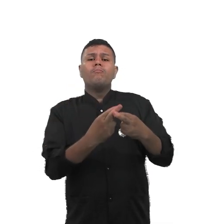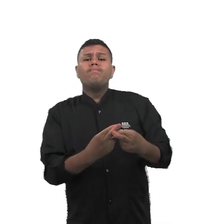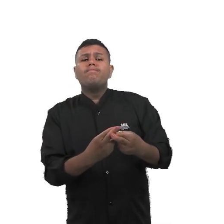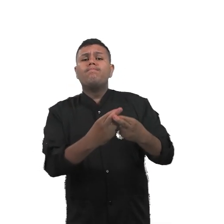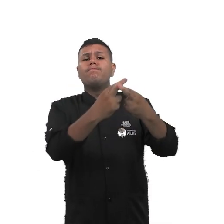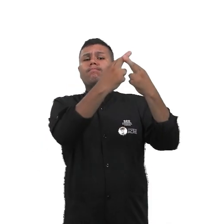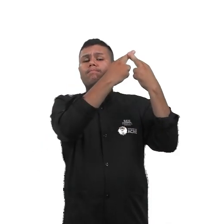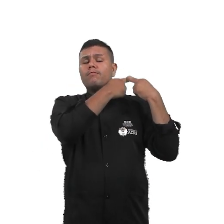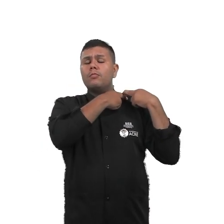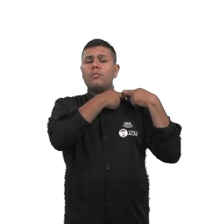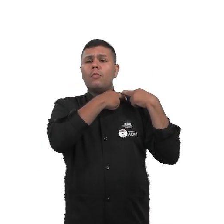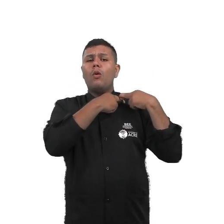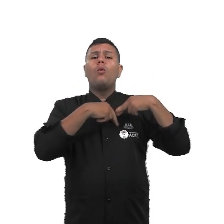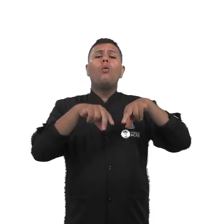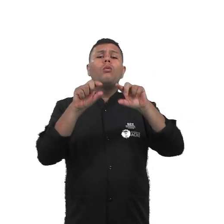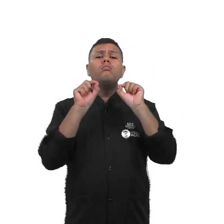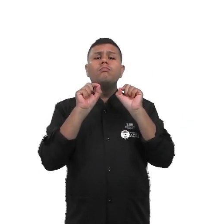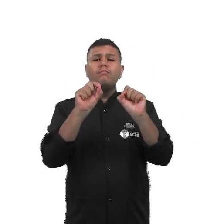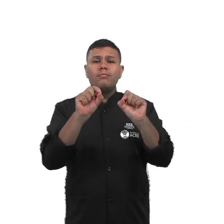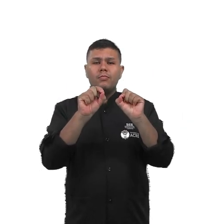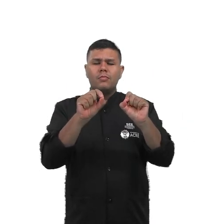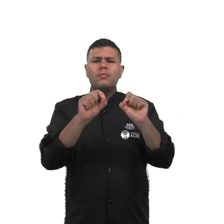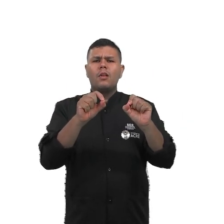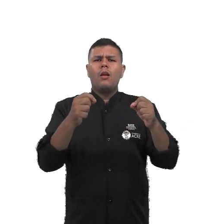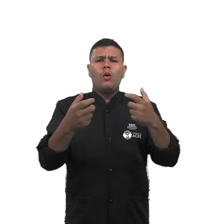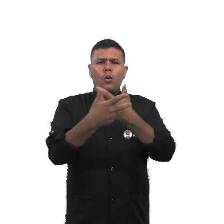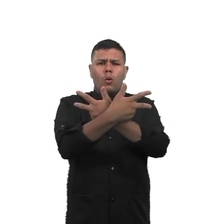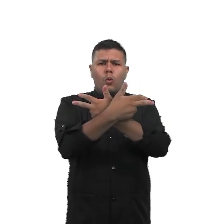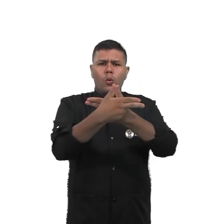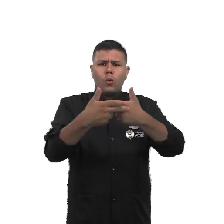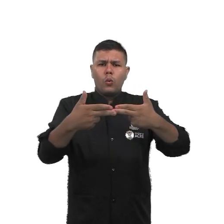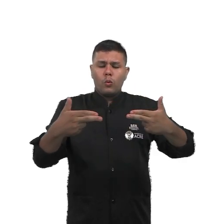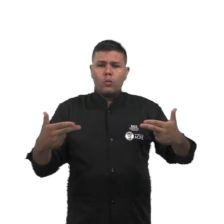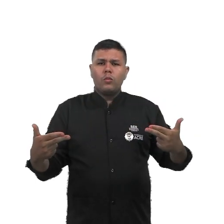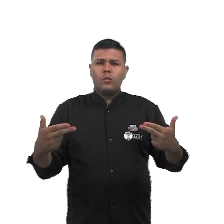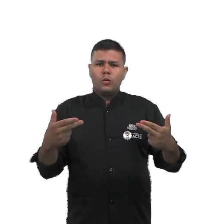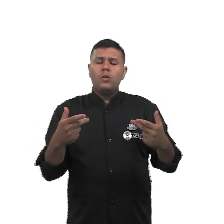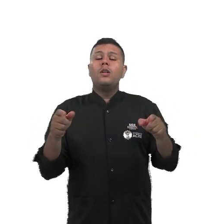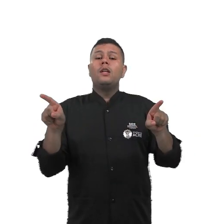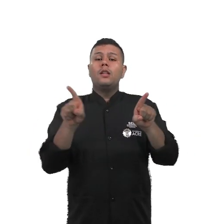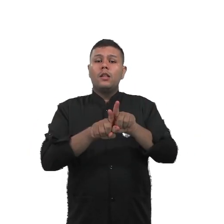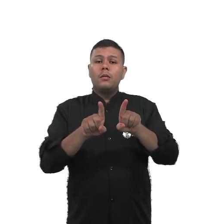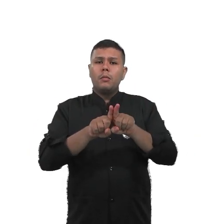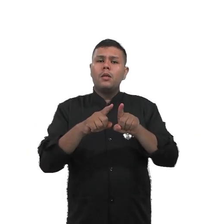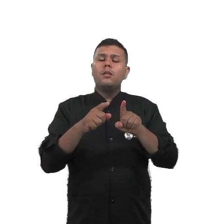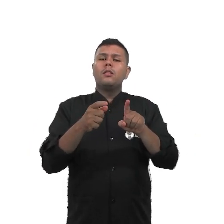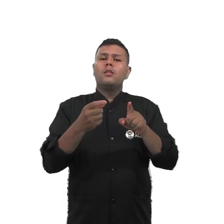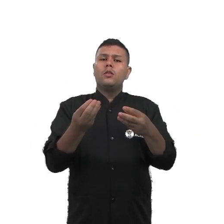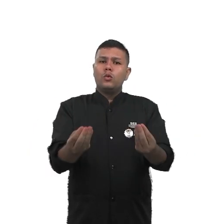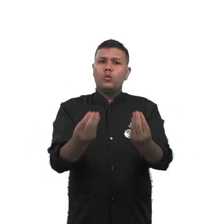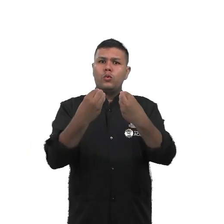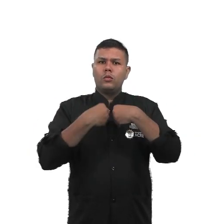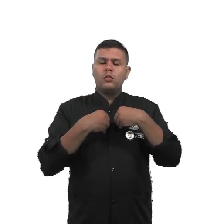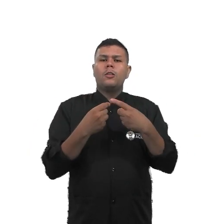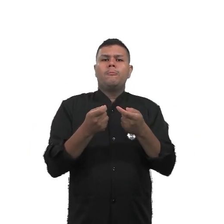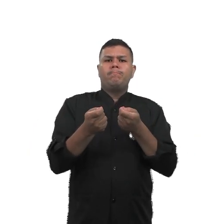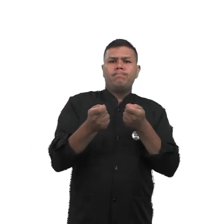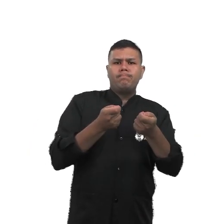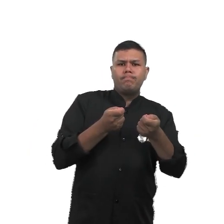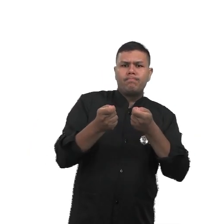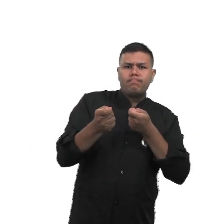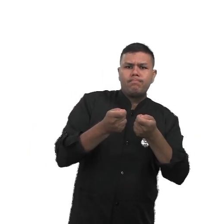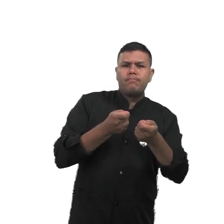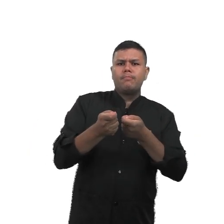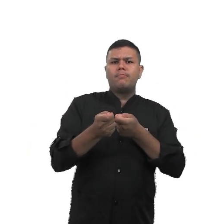aí por ter atividade e por dar o nosso autocontrole, né? Quando nós estamos tentando nos controlar,